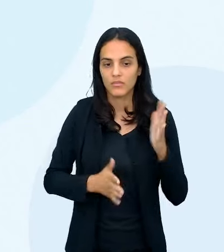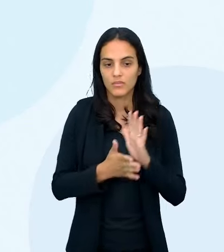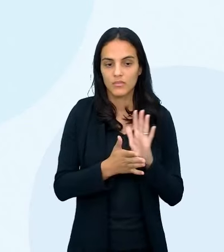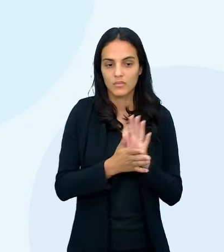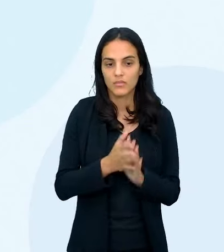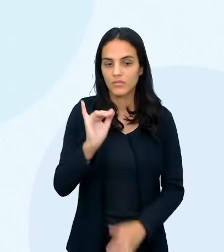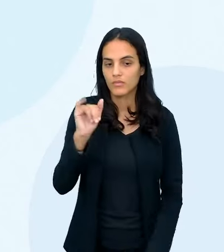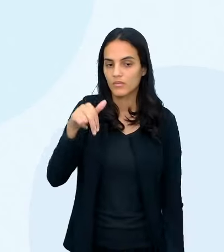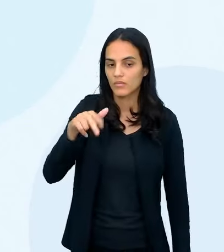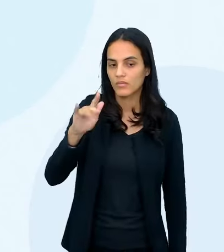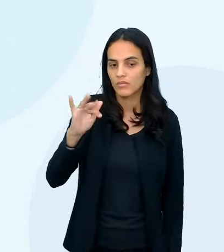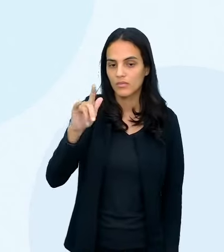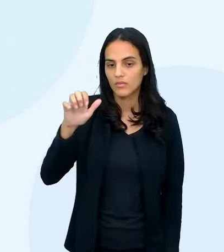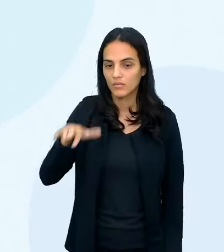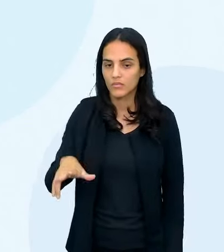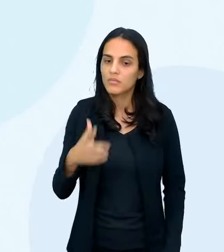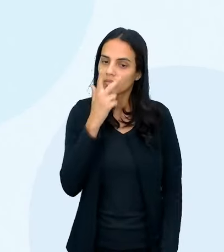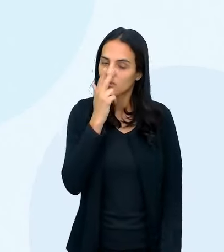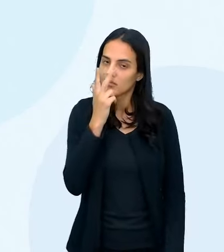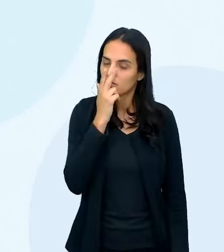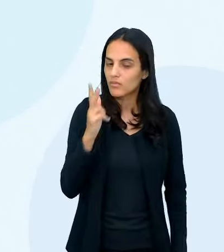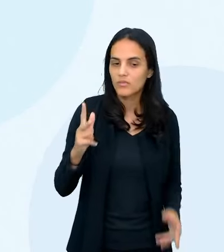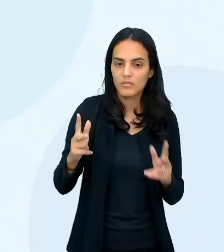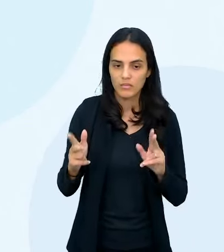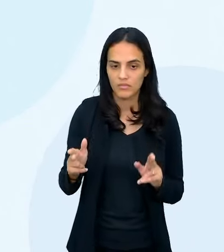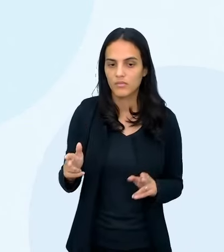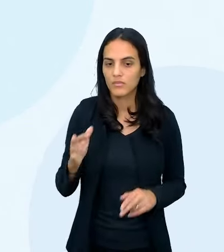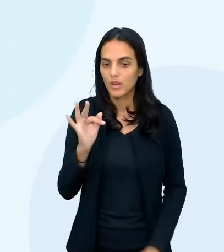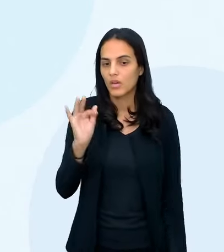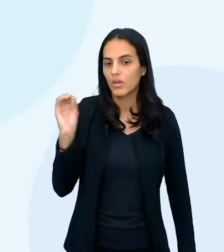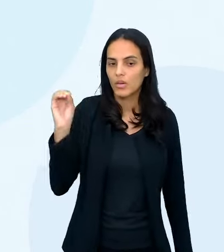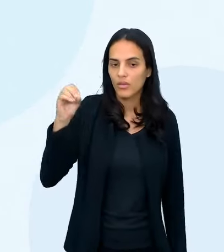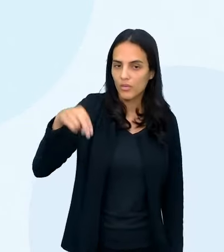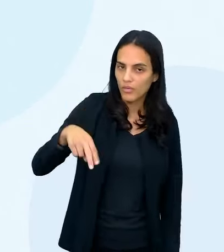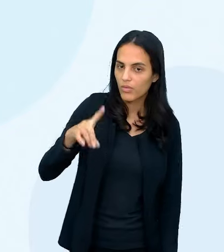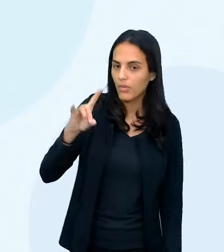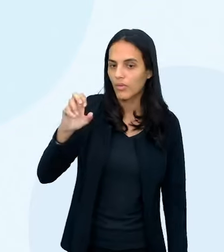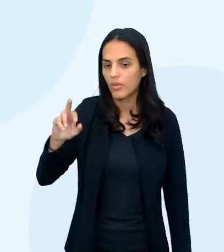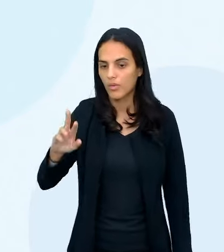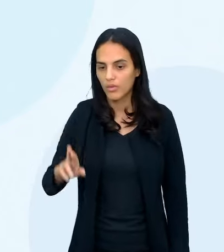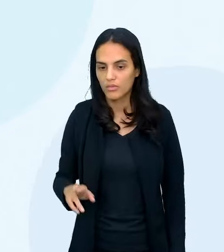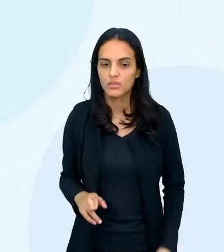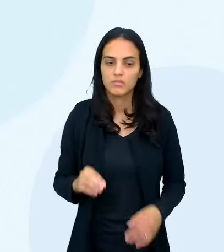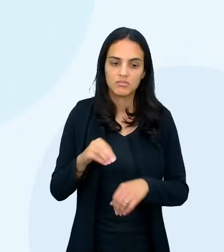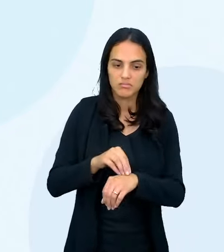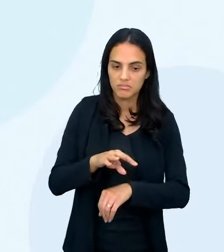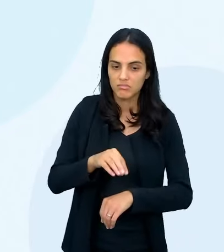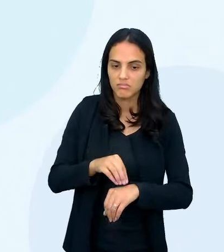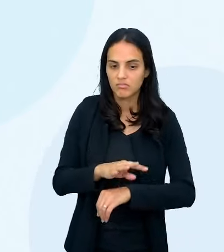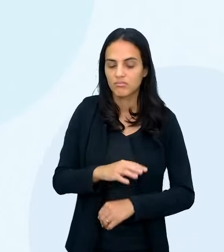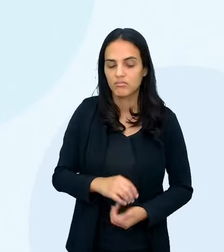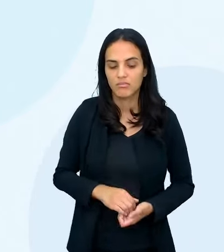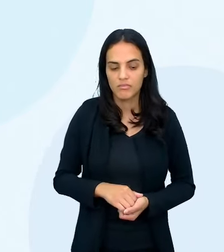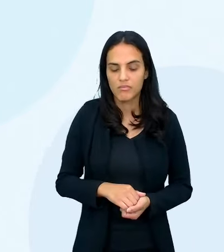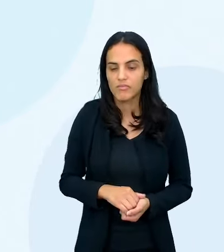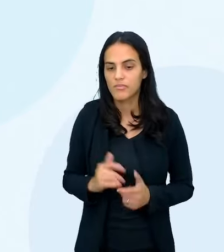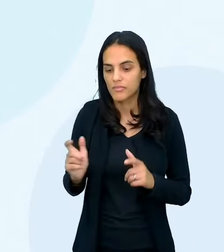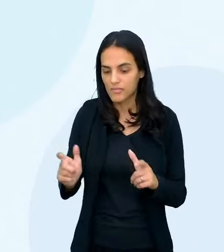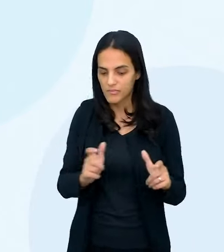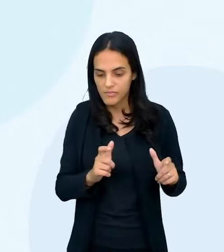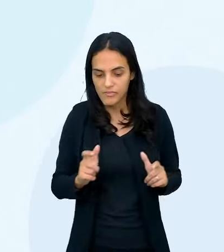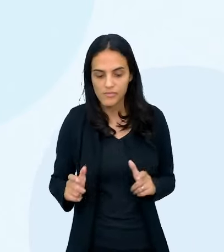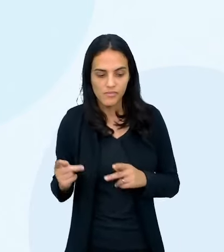um infográfico, alguma coisa parecida com aquele folder, né, com, né, sugestão de locais para